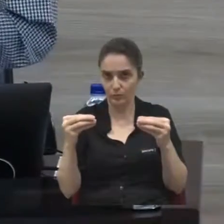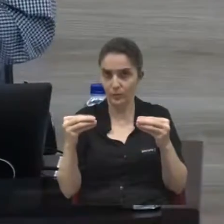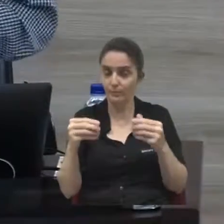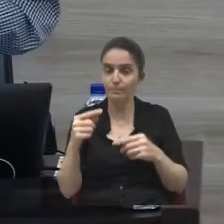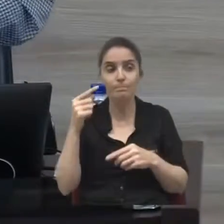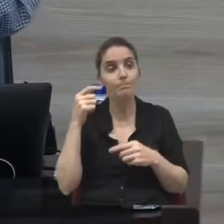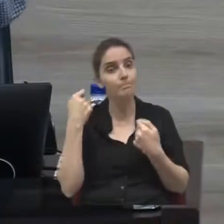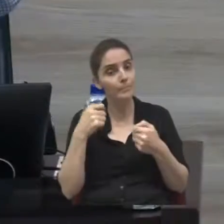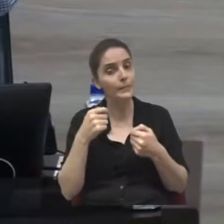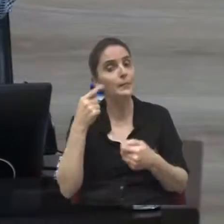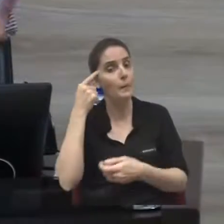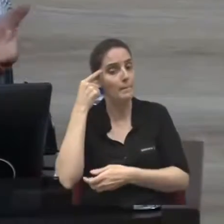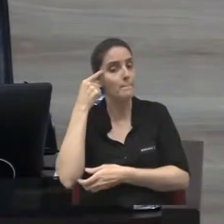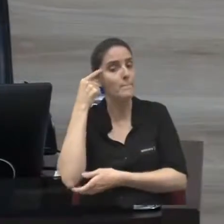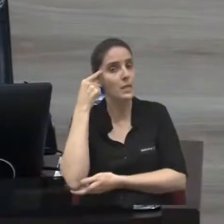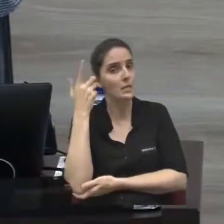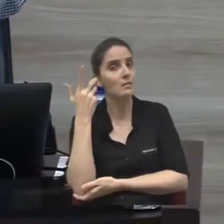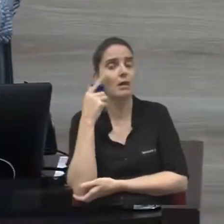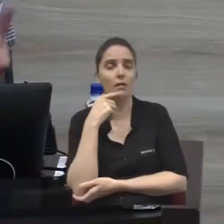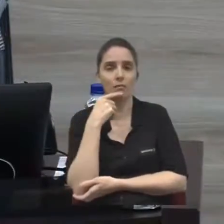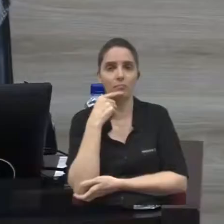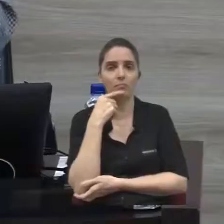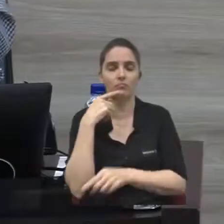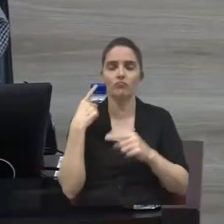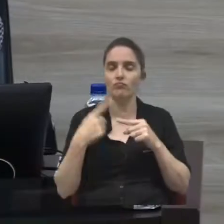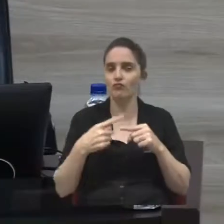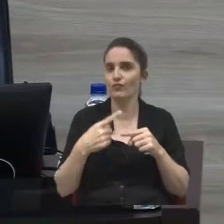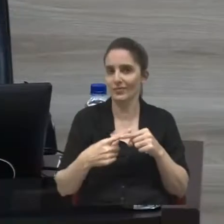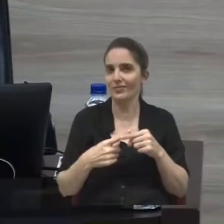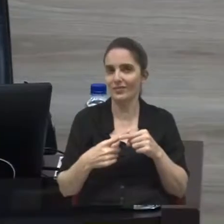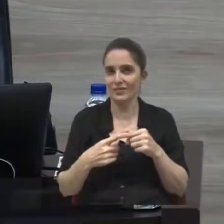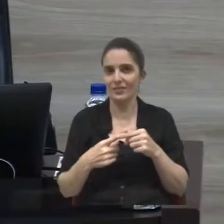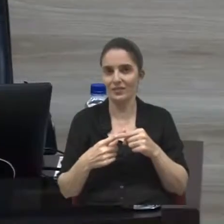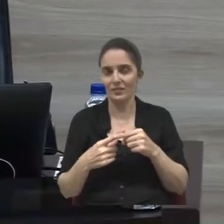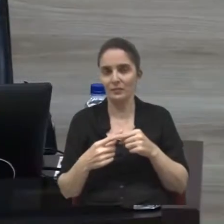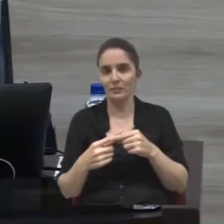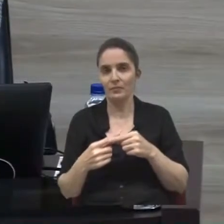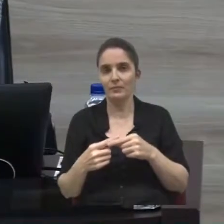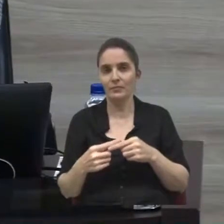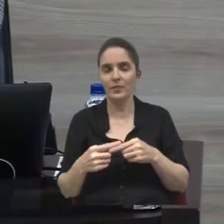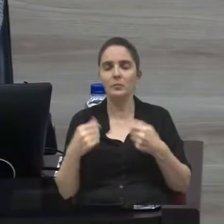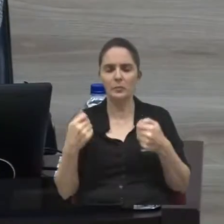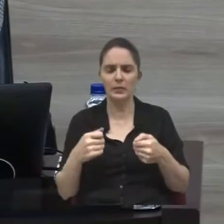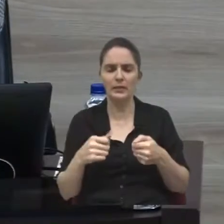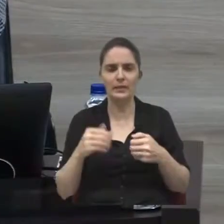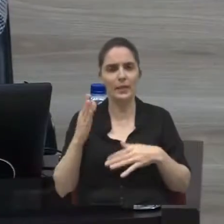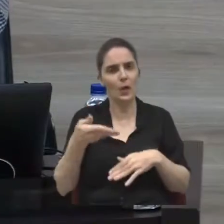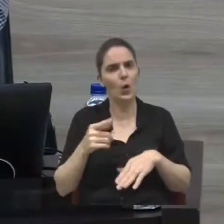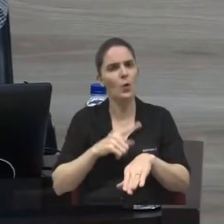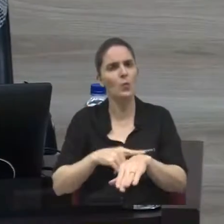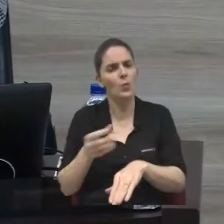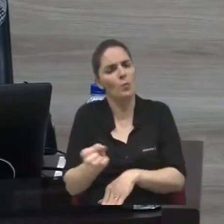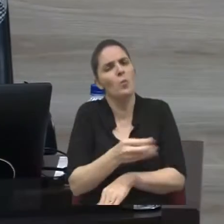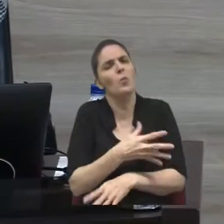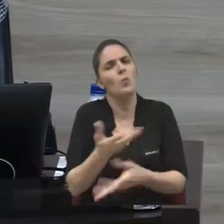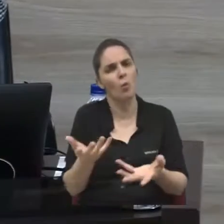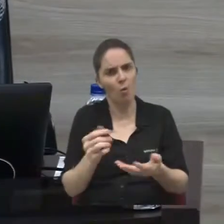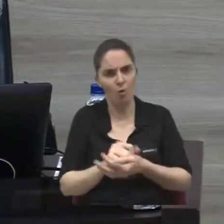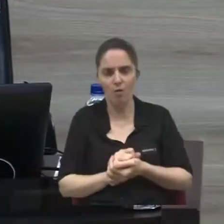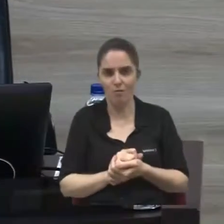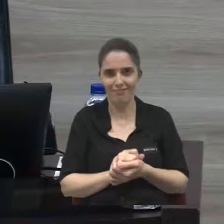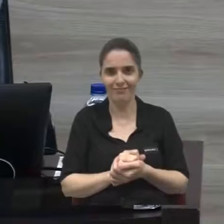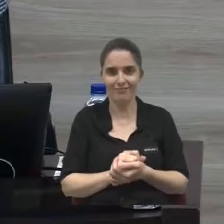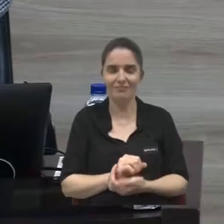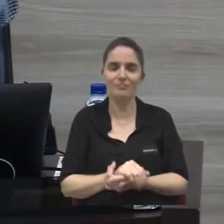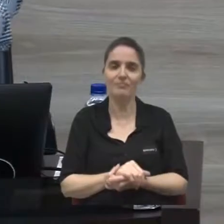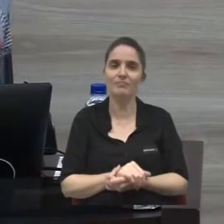tipo de assunto, até porque para a gente entrar de vez nessa era moderna de tratar adequadamente a questão animal.